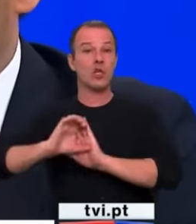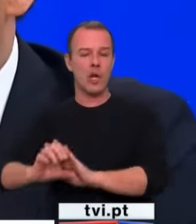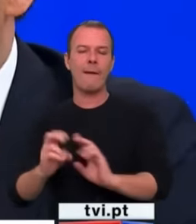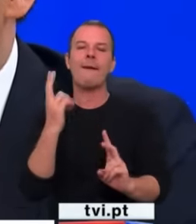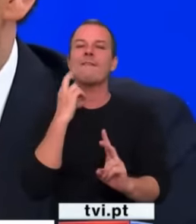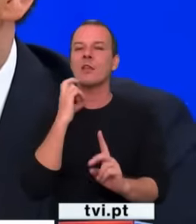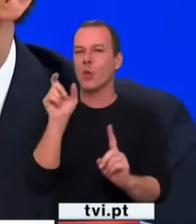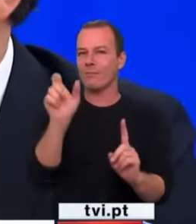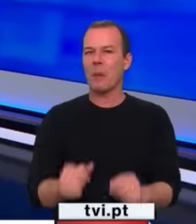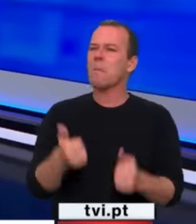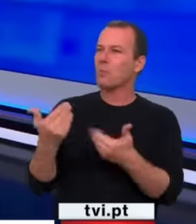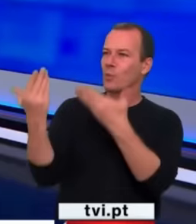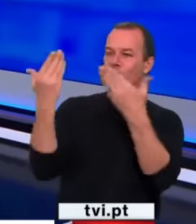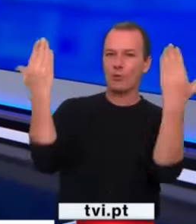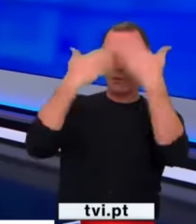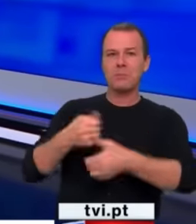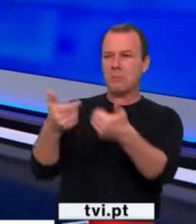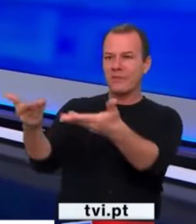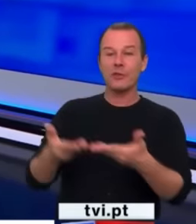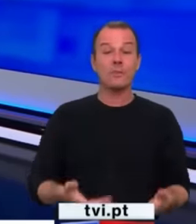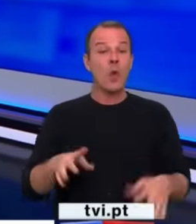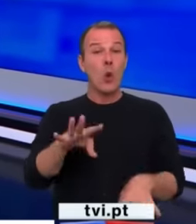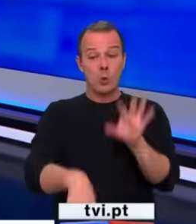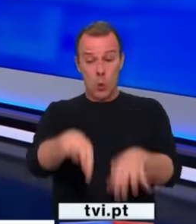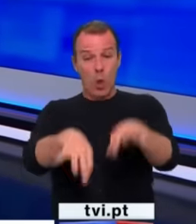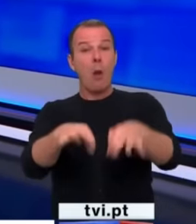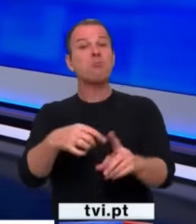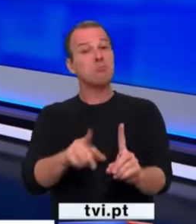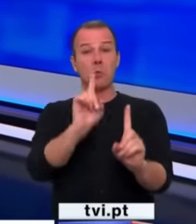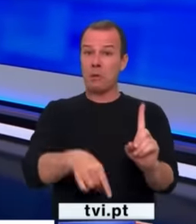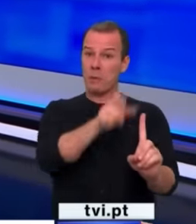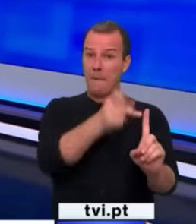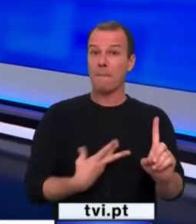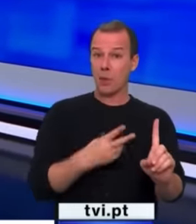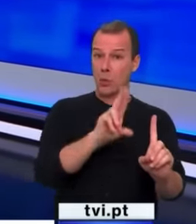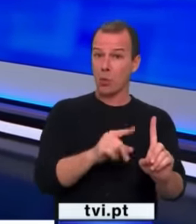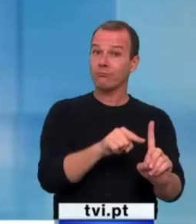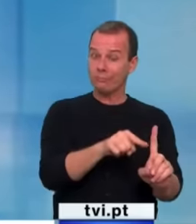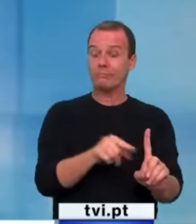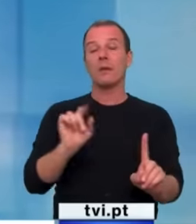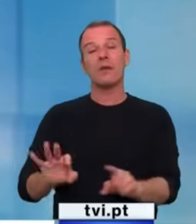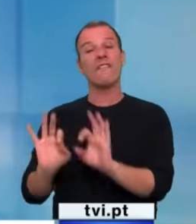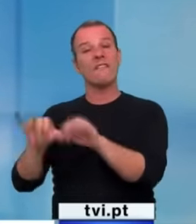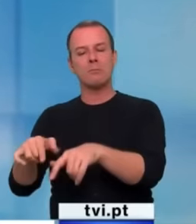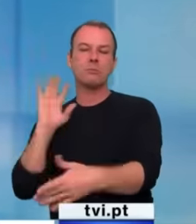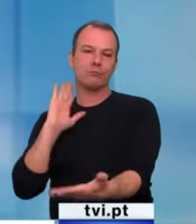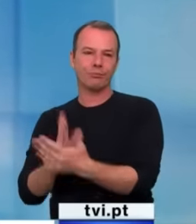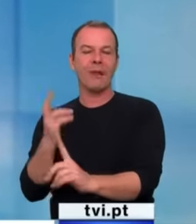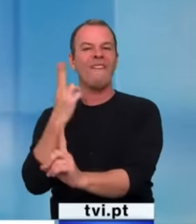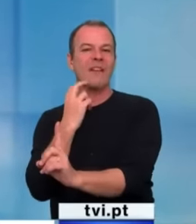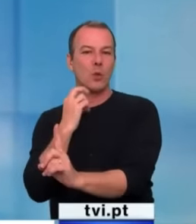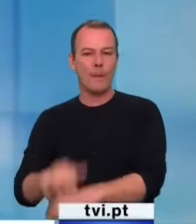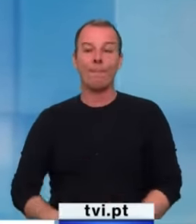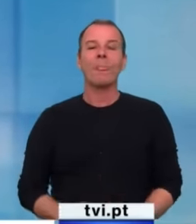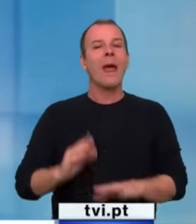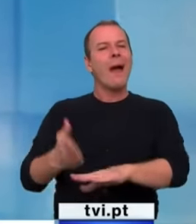André Ventura. Meus senhores, boa noite. Boa noite. Bem-vindos. Ditou o sorteio que começa o Pedro Nuno Santos, terminará André Ventura. Meus senhores, eu queria